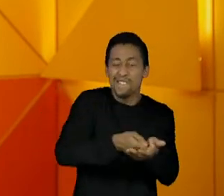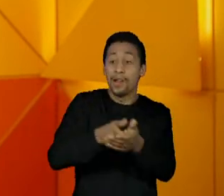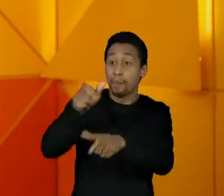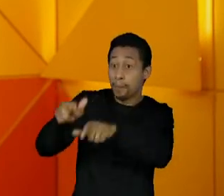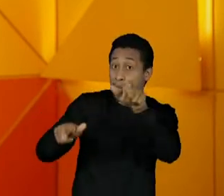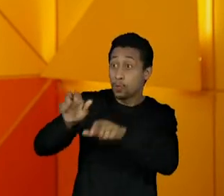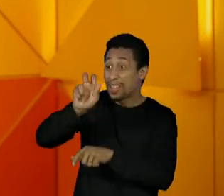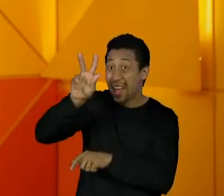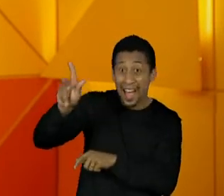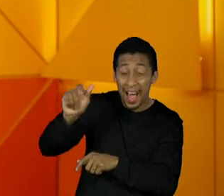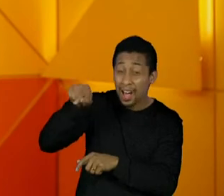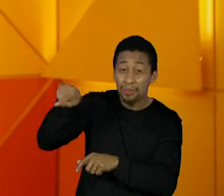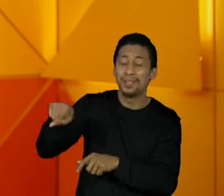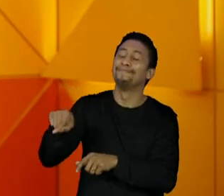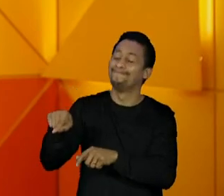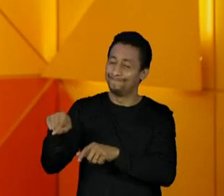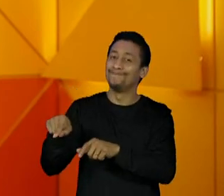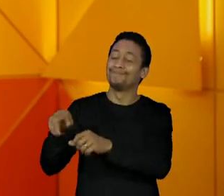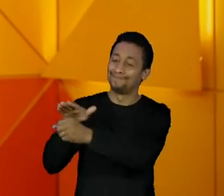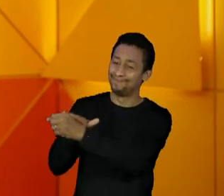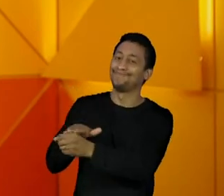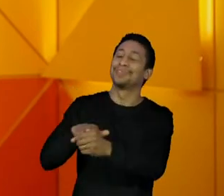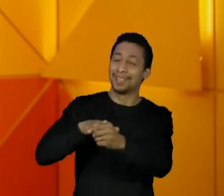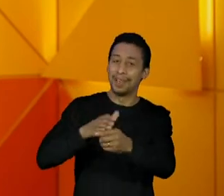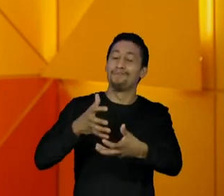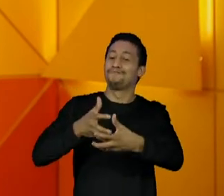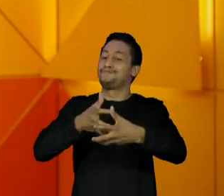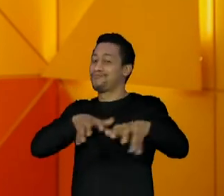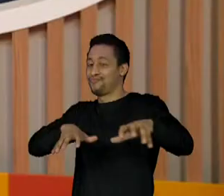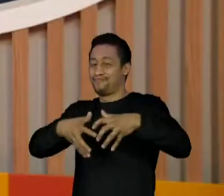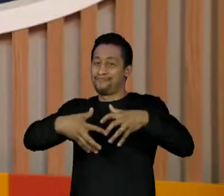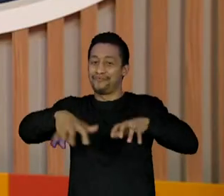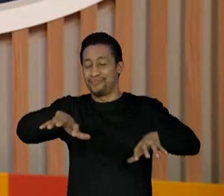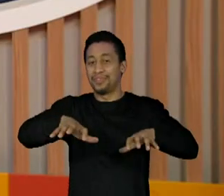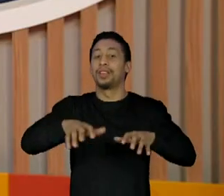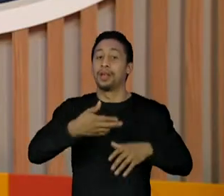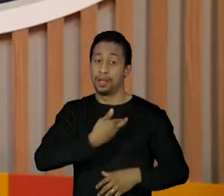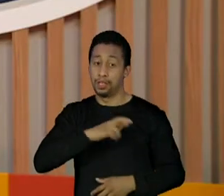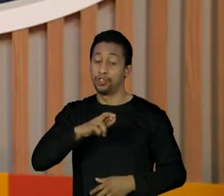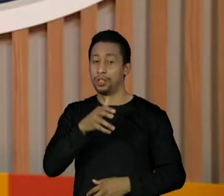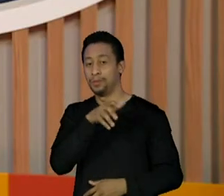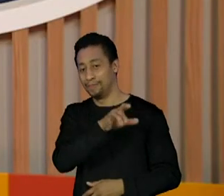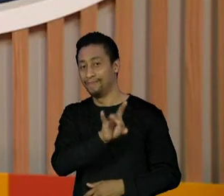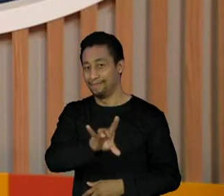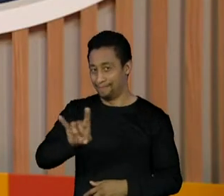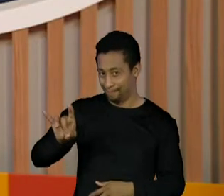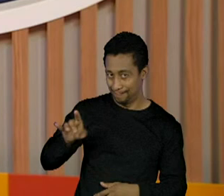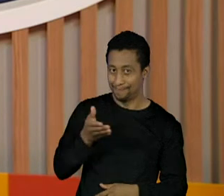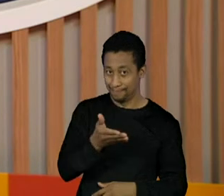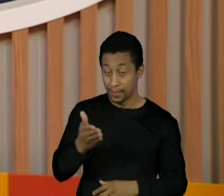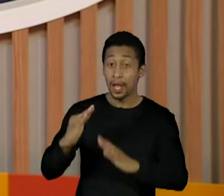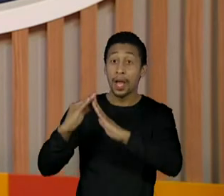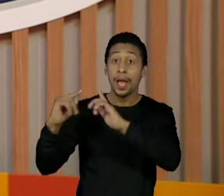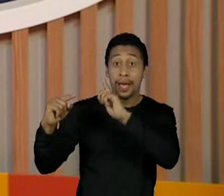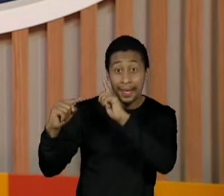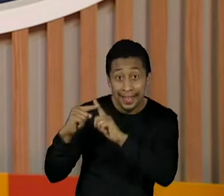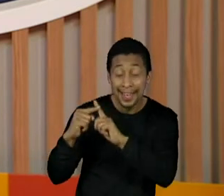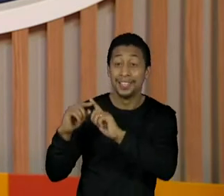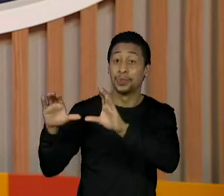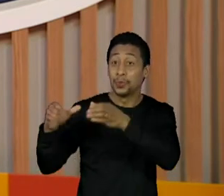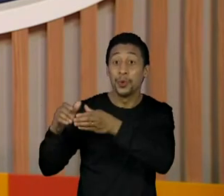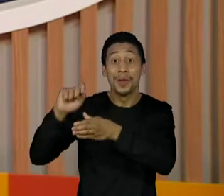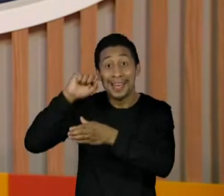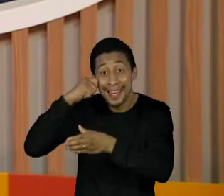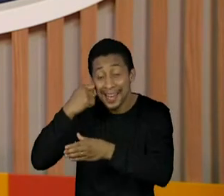acabou gerando um sincretismo entre as crenças dos dois povos. A Igreja de Nossa Senhora do Rosário dos Homens Pretos